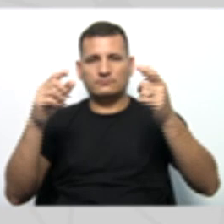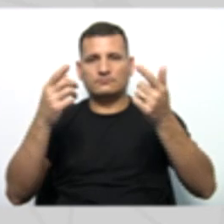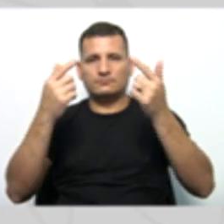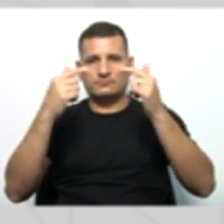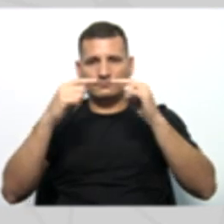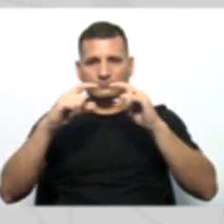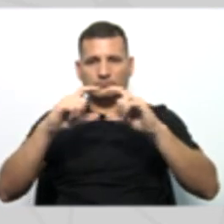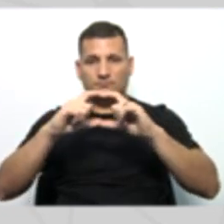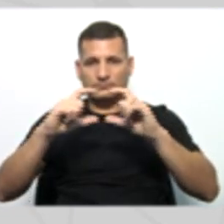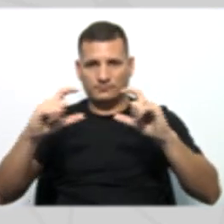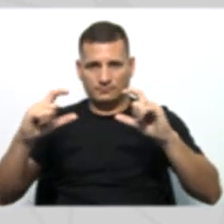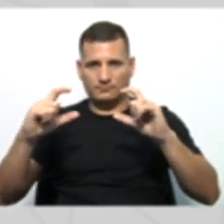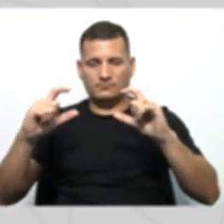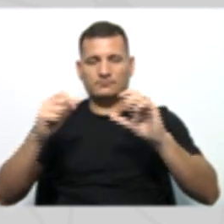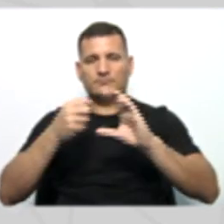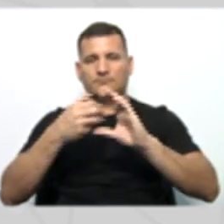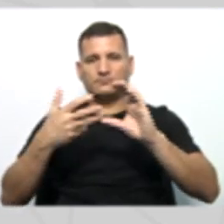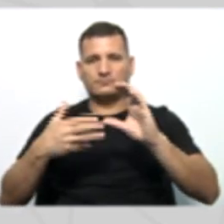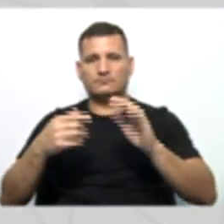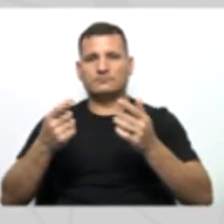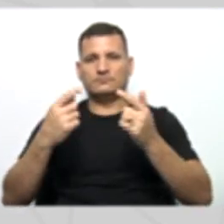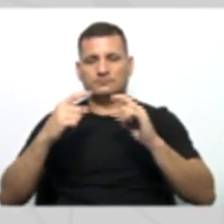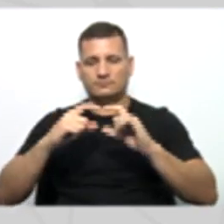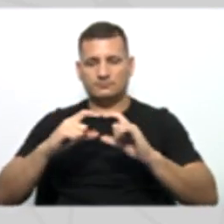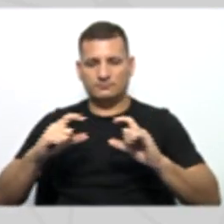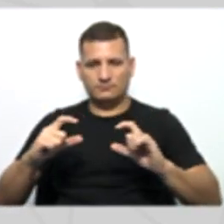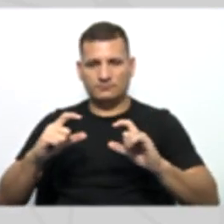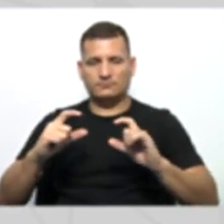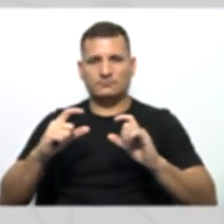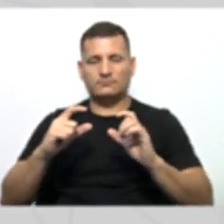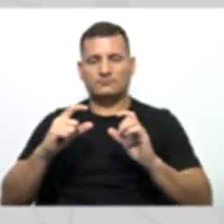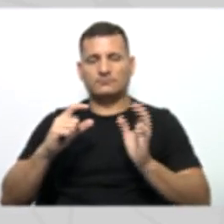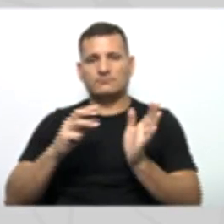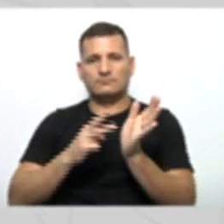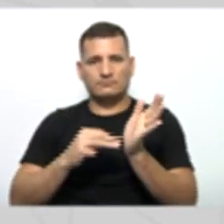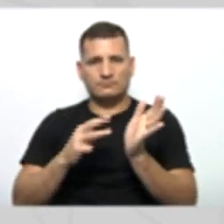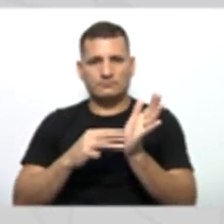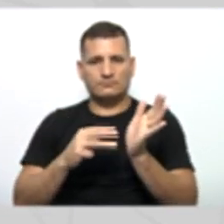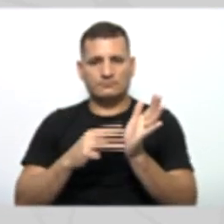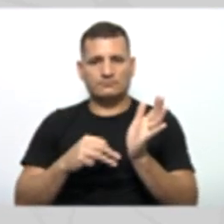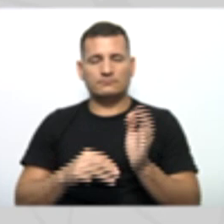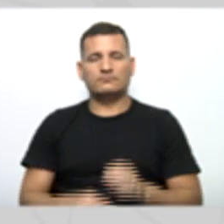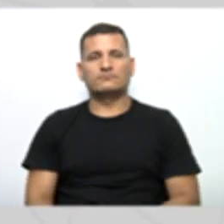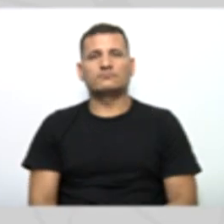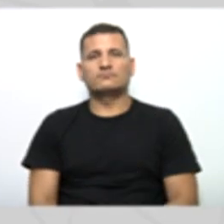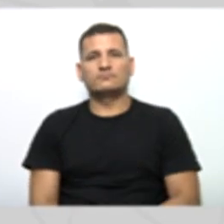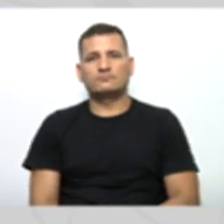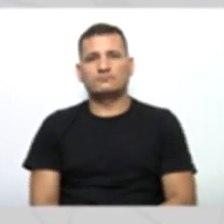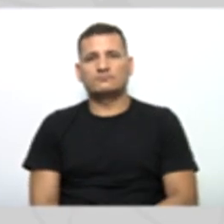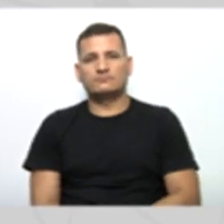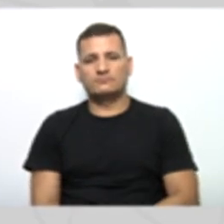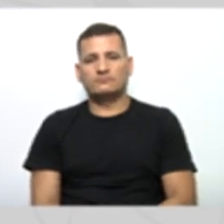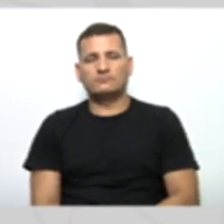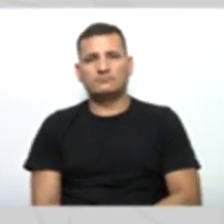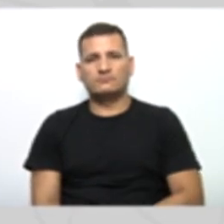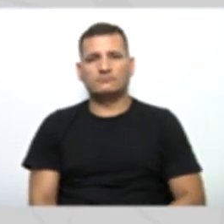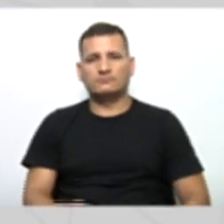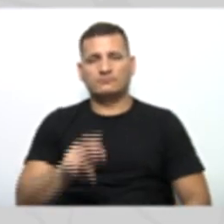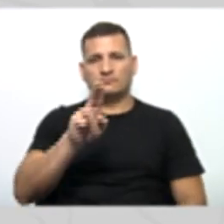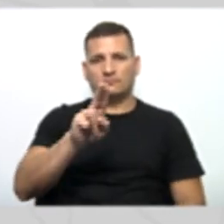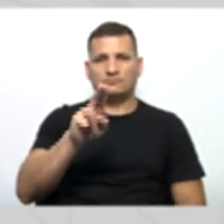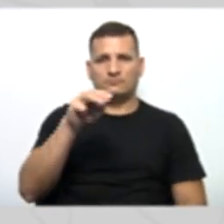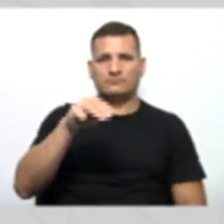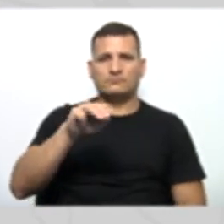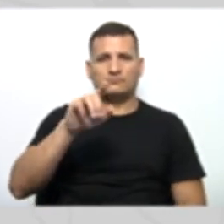atributos e os métodos. Esse é o que? A ilustração que o ML trouxe para a